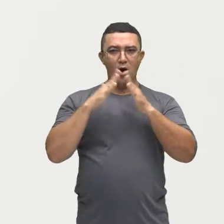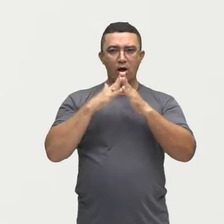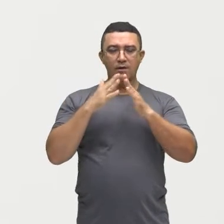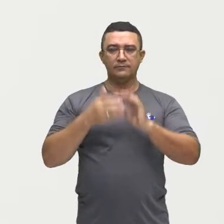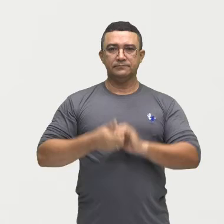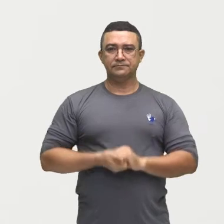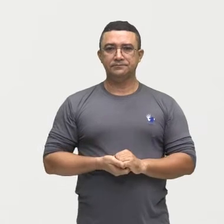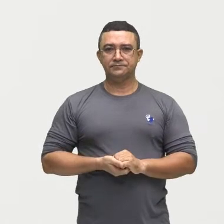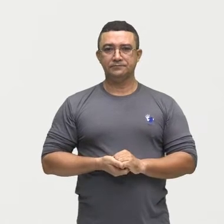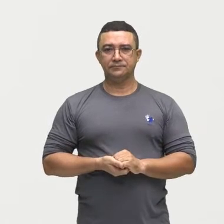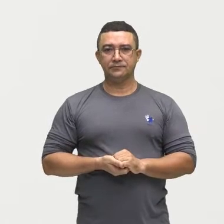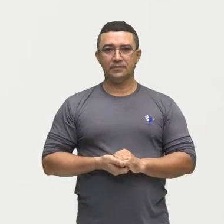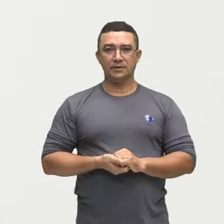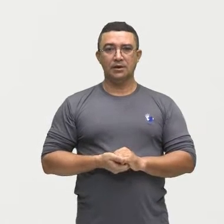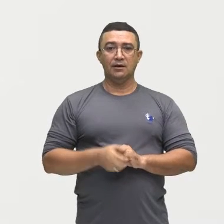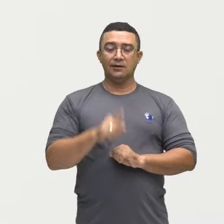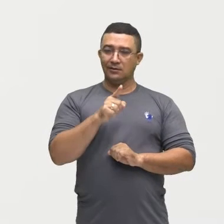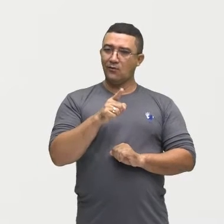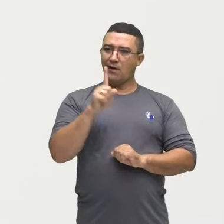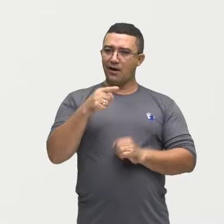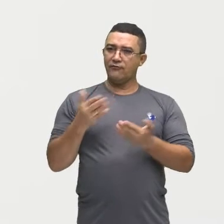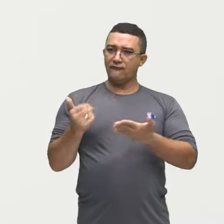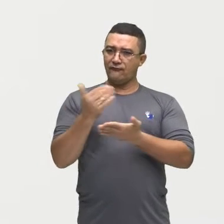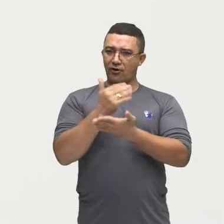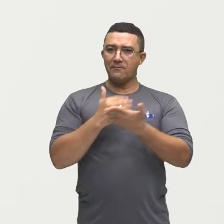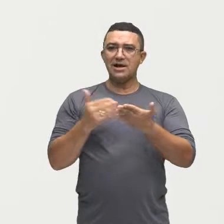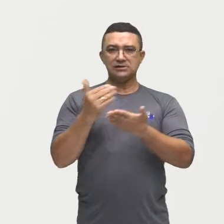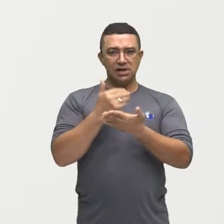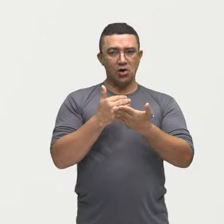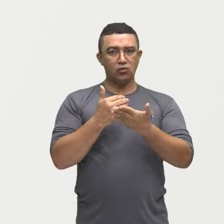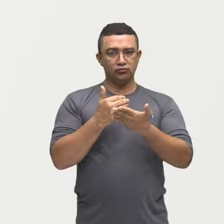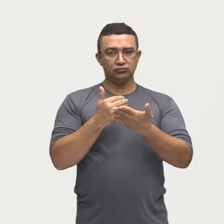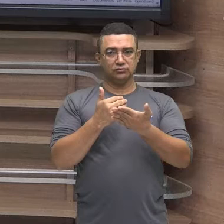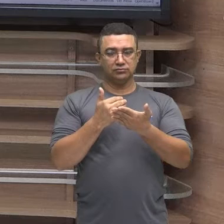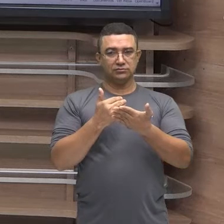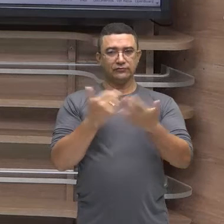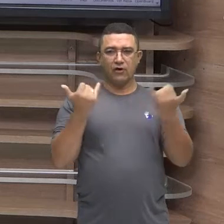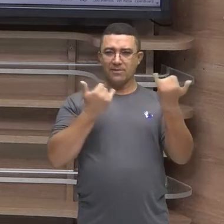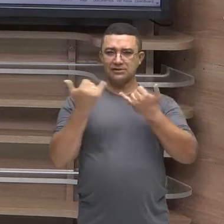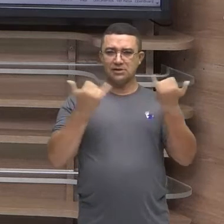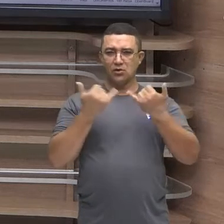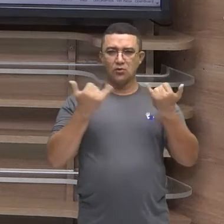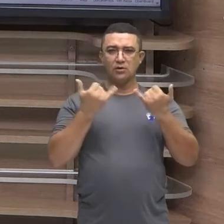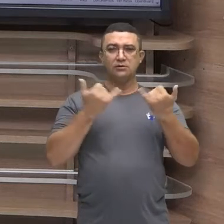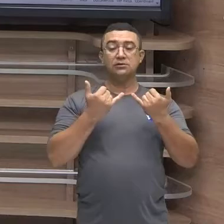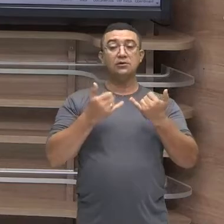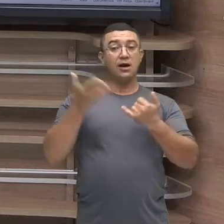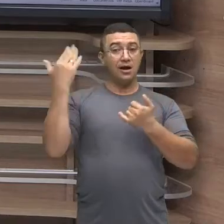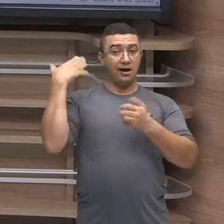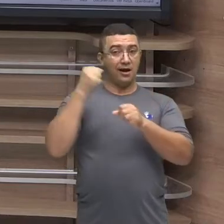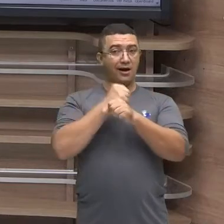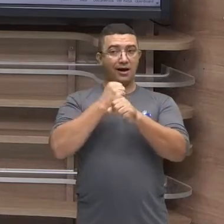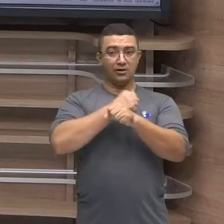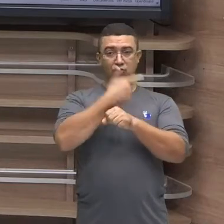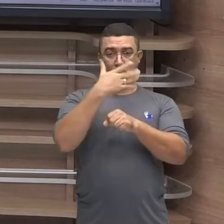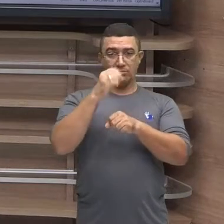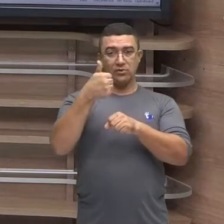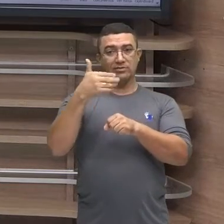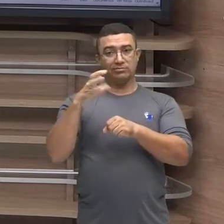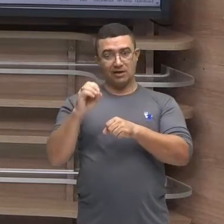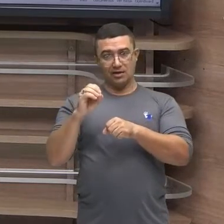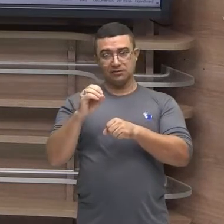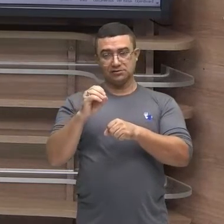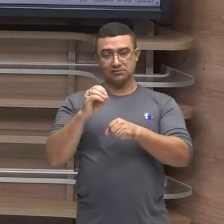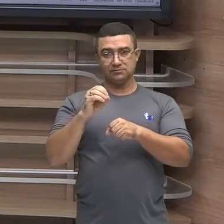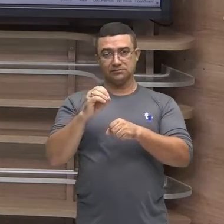Lembrando que esses dados eles são referentes aos dados de 2010, tá? A população tanto da região Nordeste quanto desses